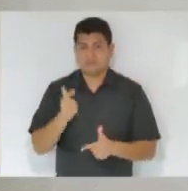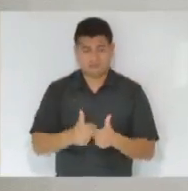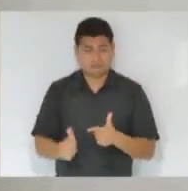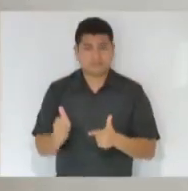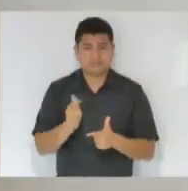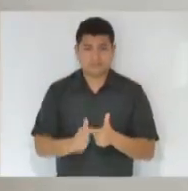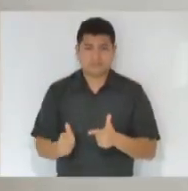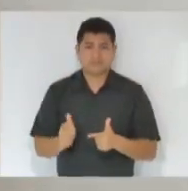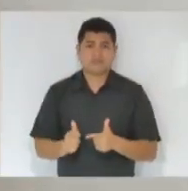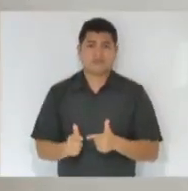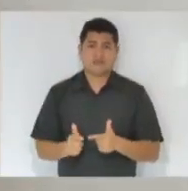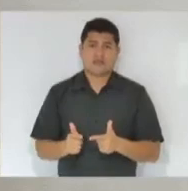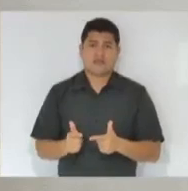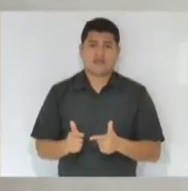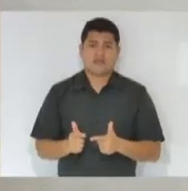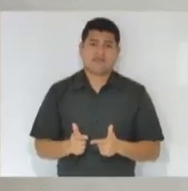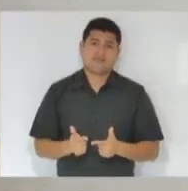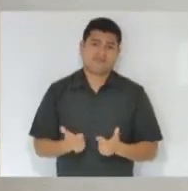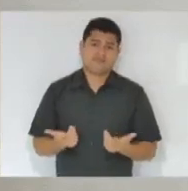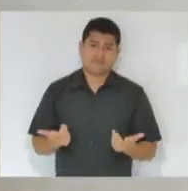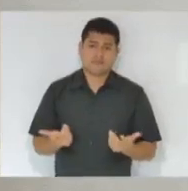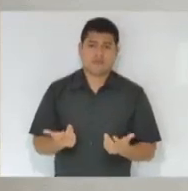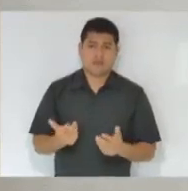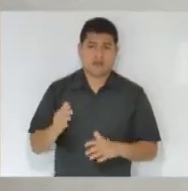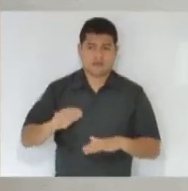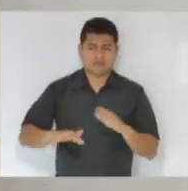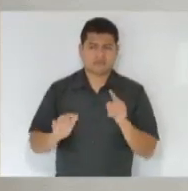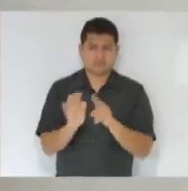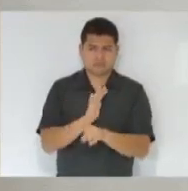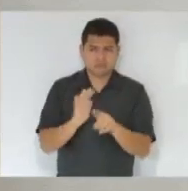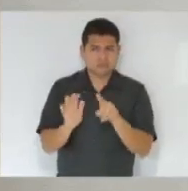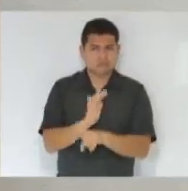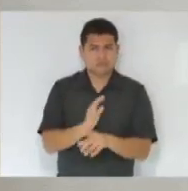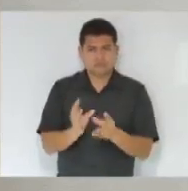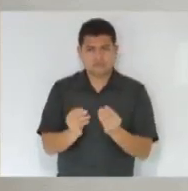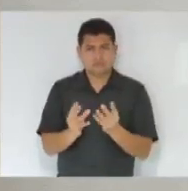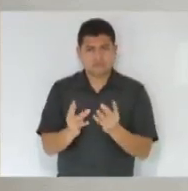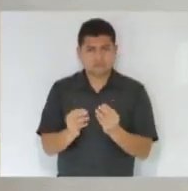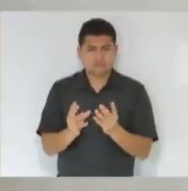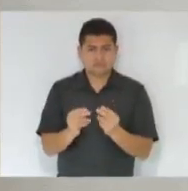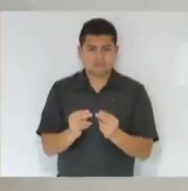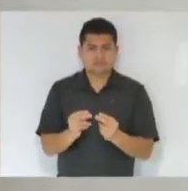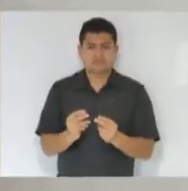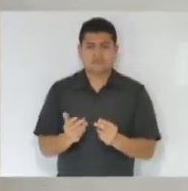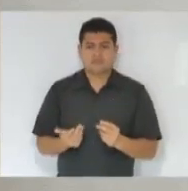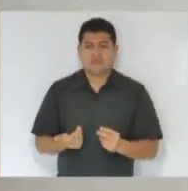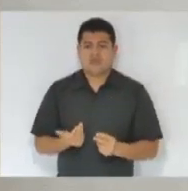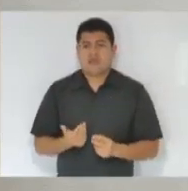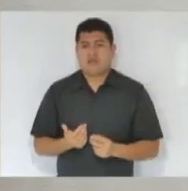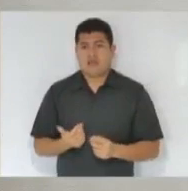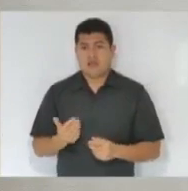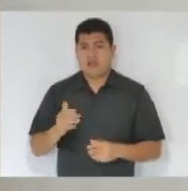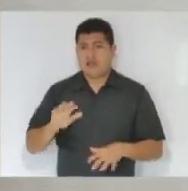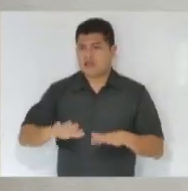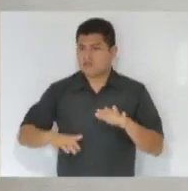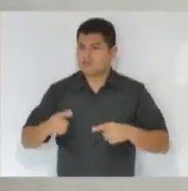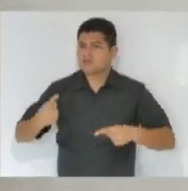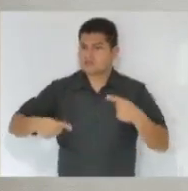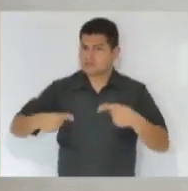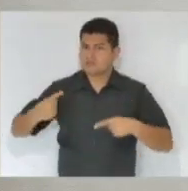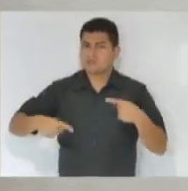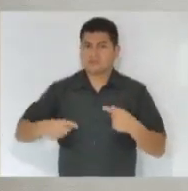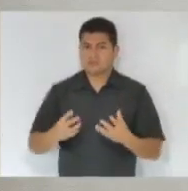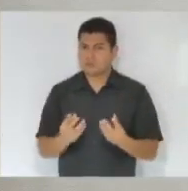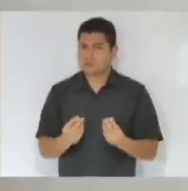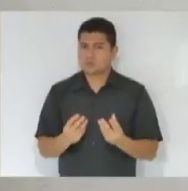que é bastante questionado, que é muito discutido e,